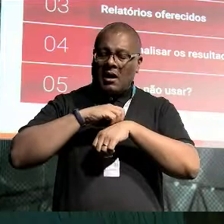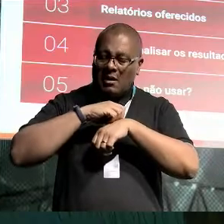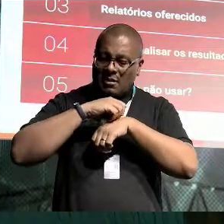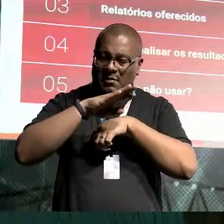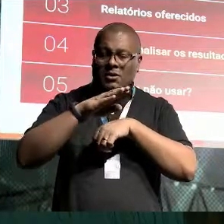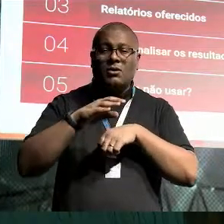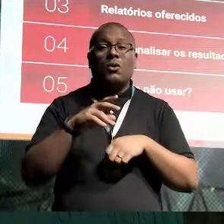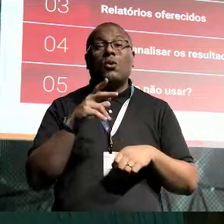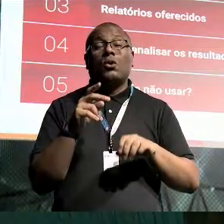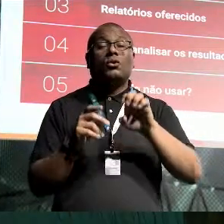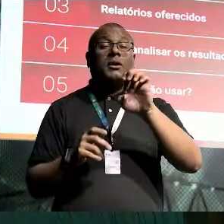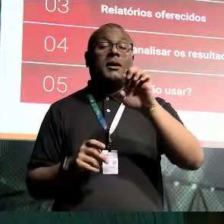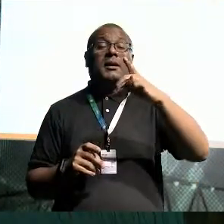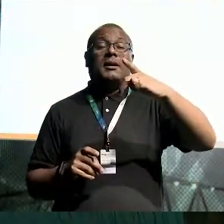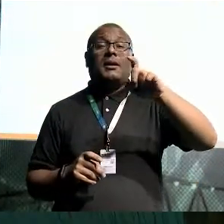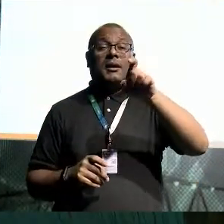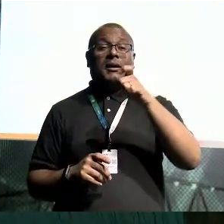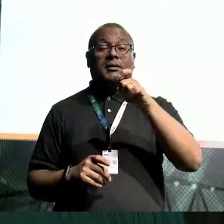é o Expresso.